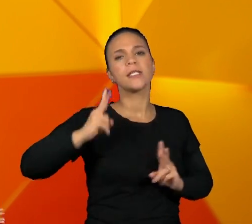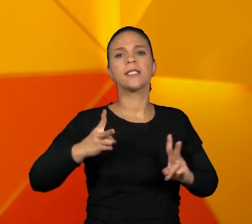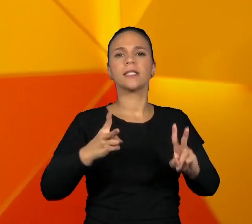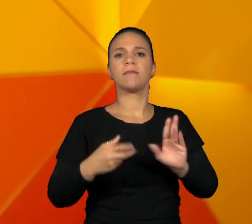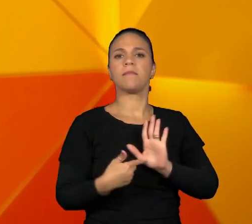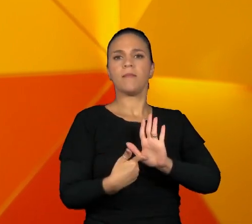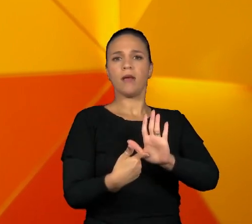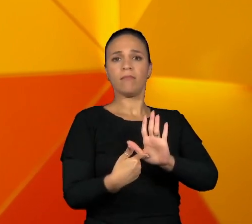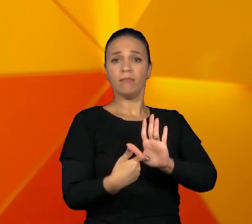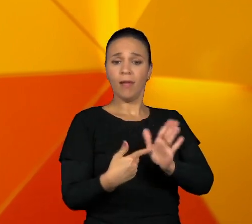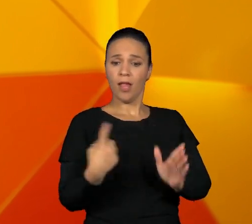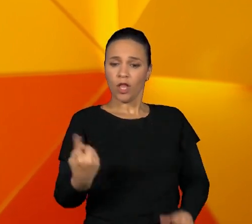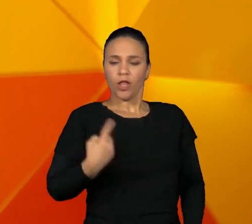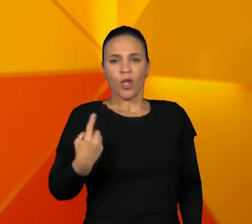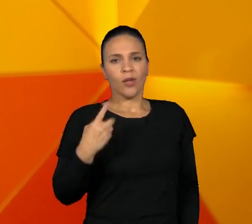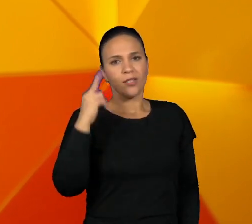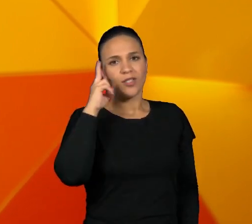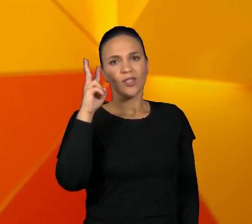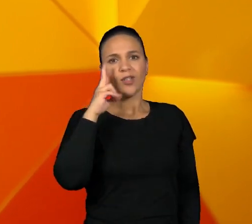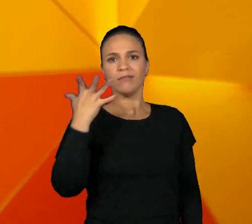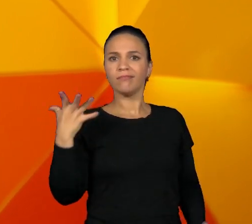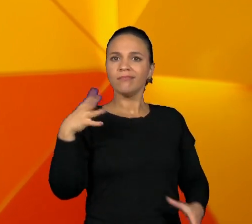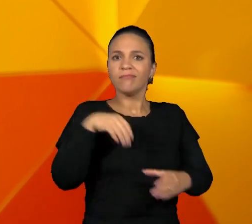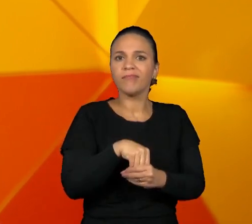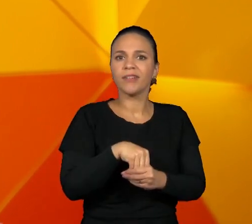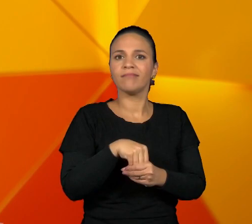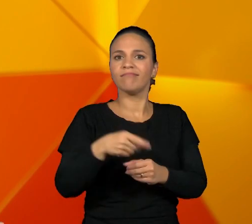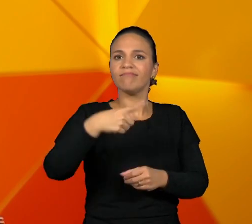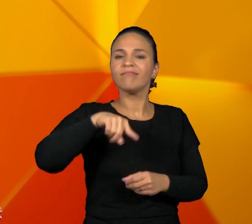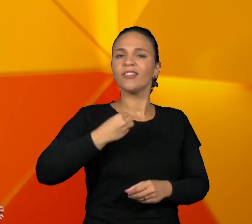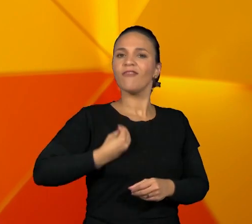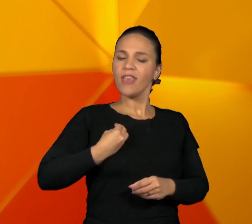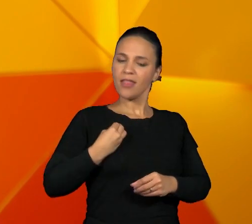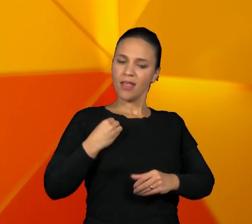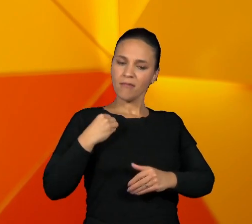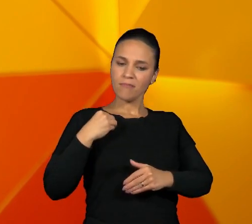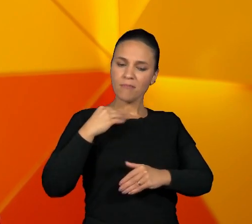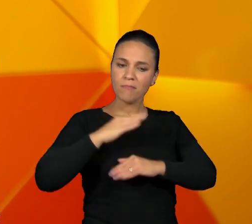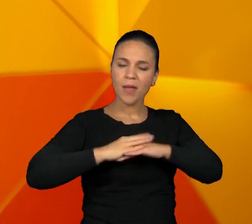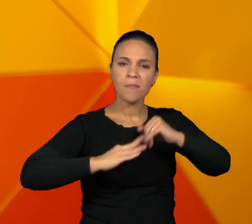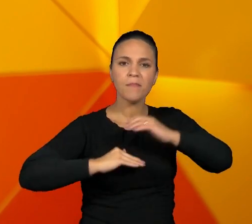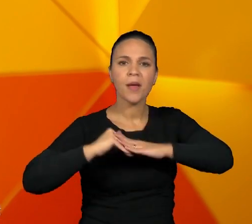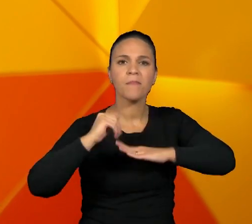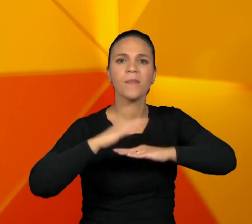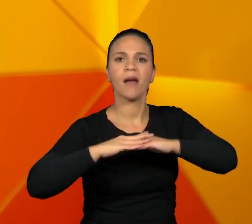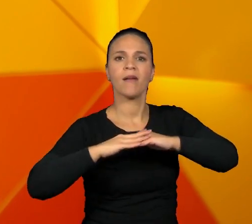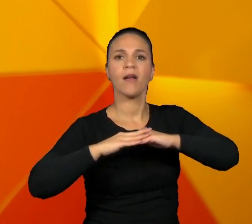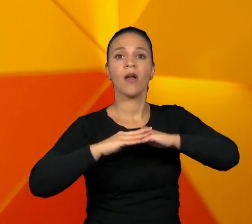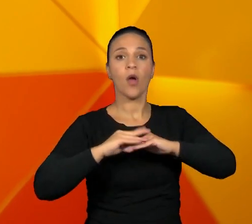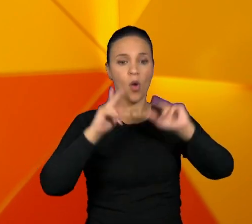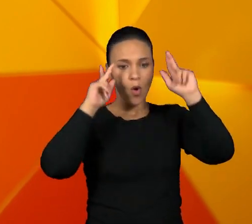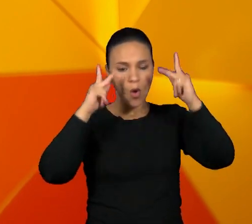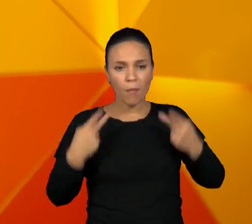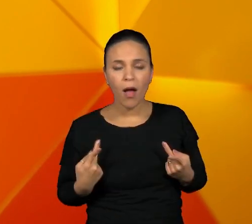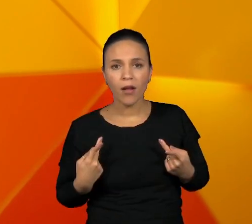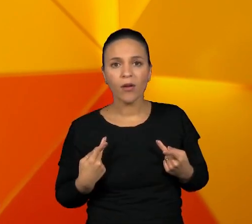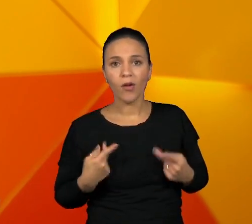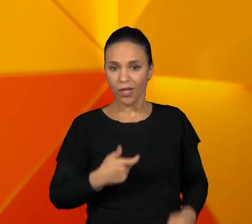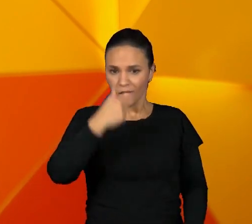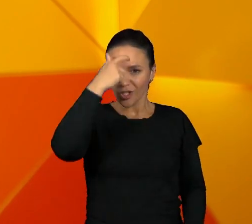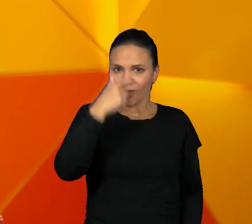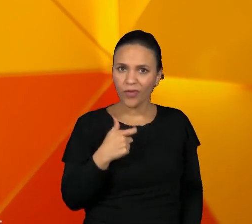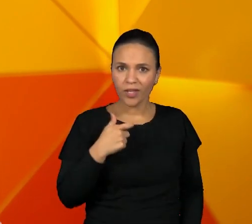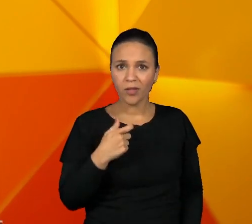porque é a nossa história. Isso faz parte da nossa construção enquanto seres humanos, indivíduos, cidadãos pensantes e